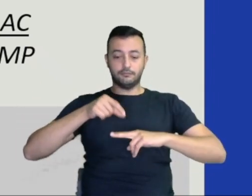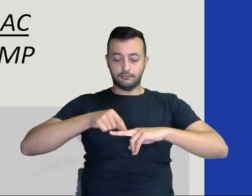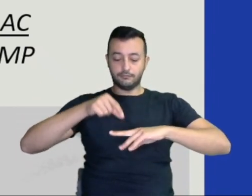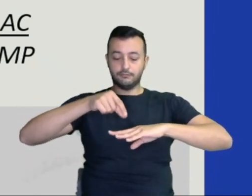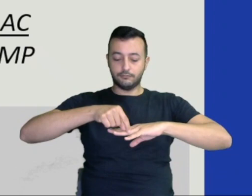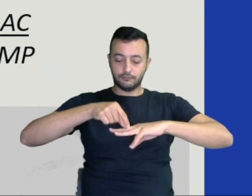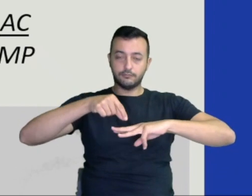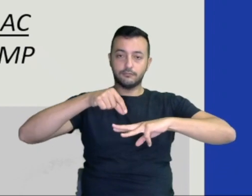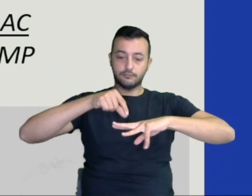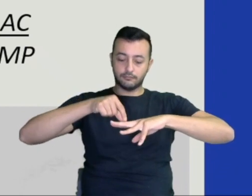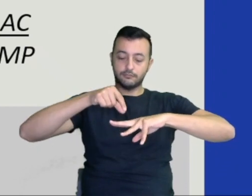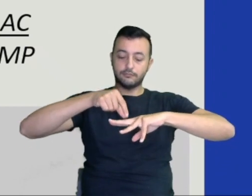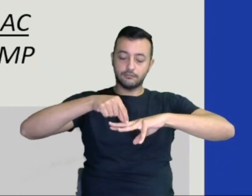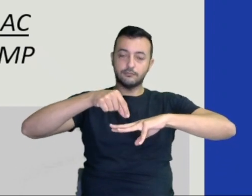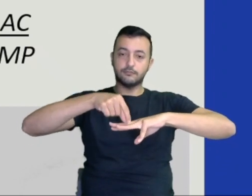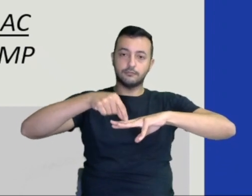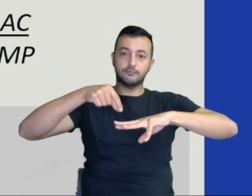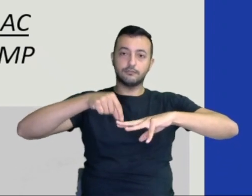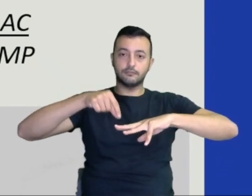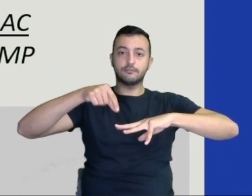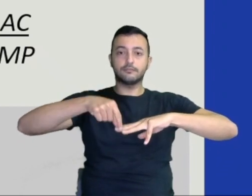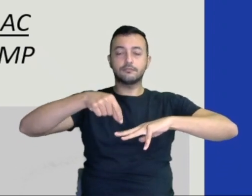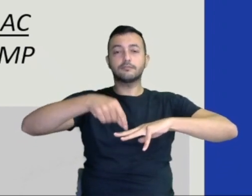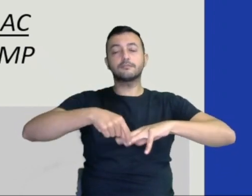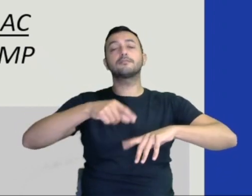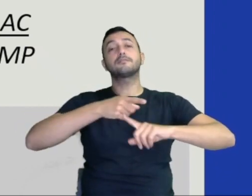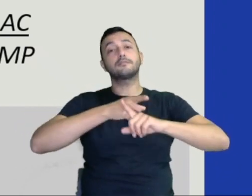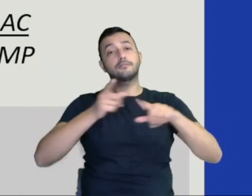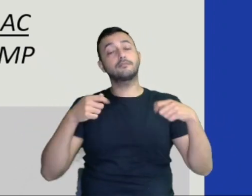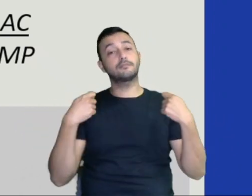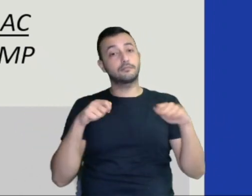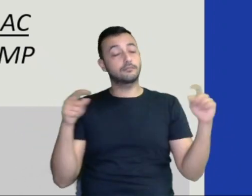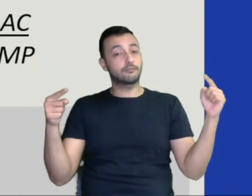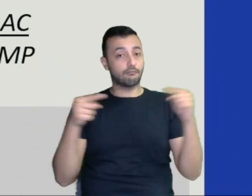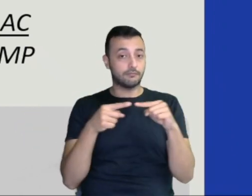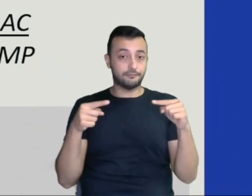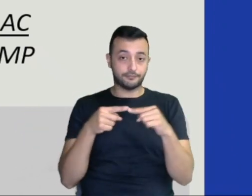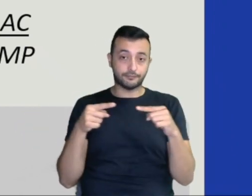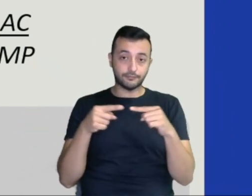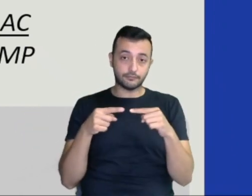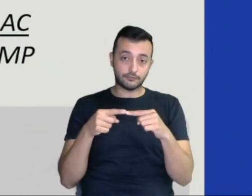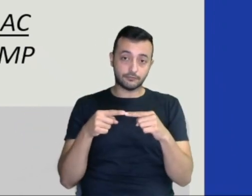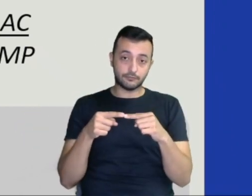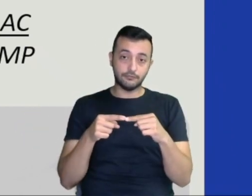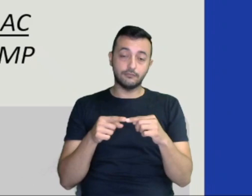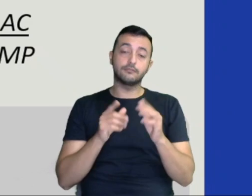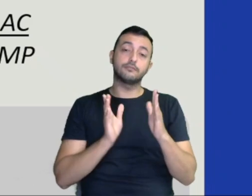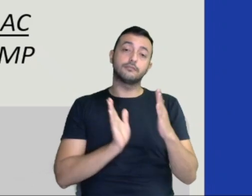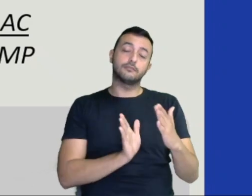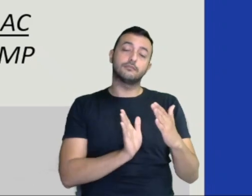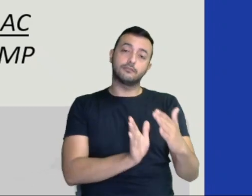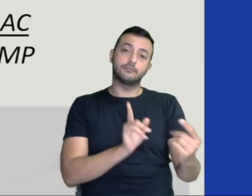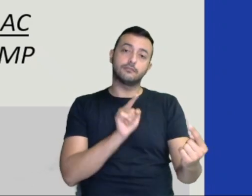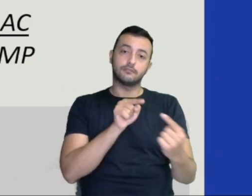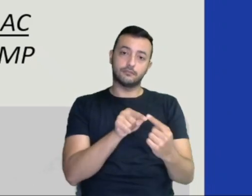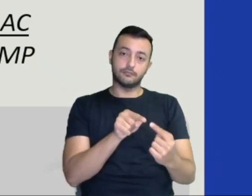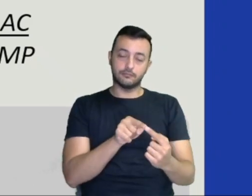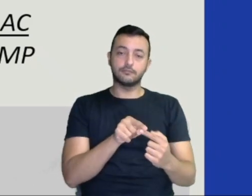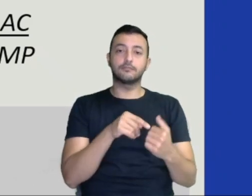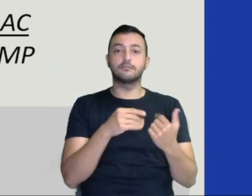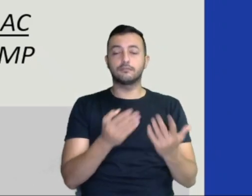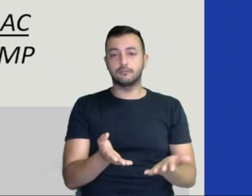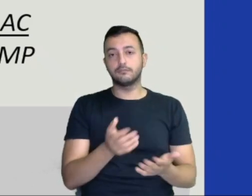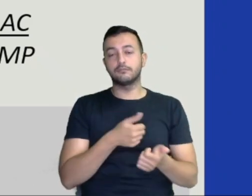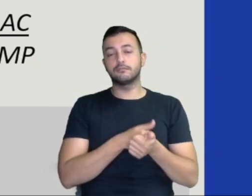proporção dessa formada, mas é o que eu falei há pouco. A gente tem que associar os segmentos correspondentes.